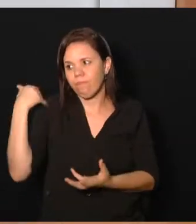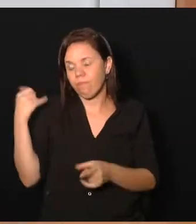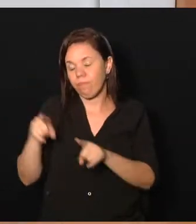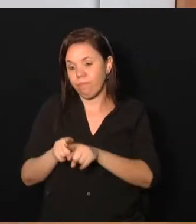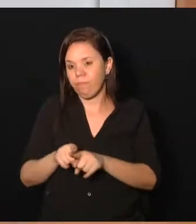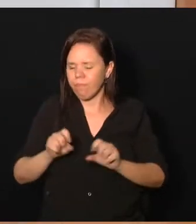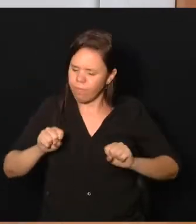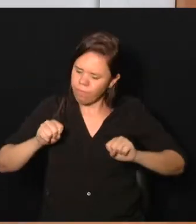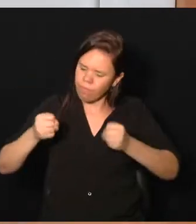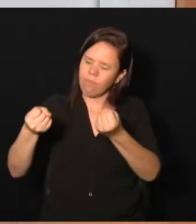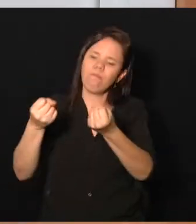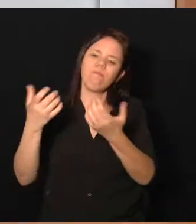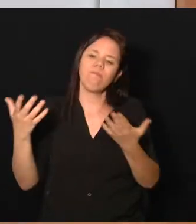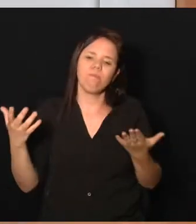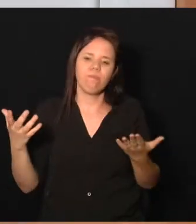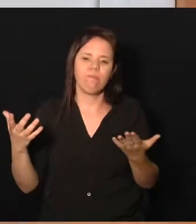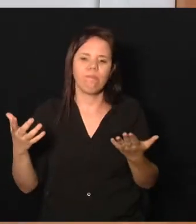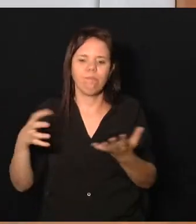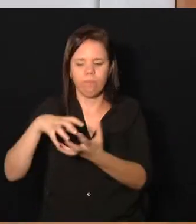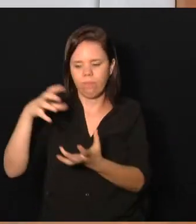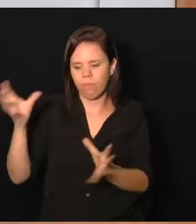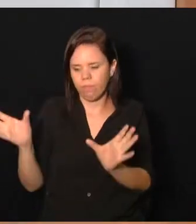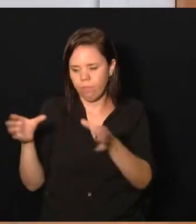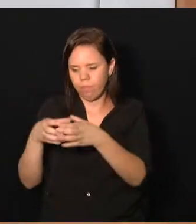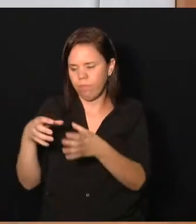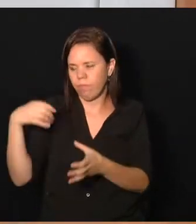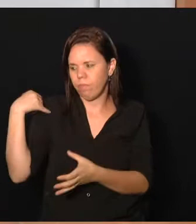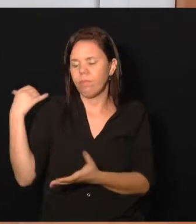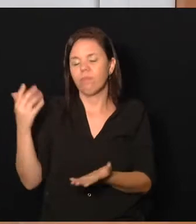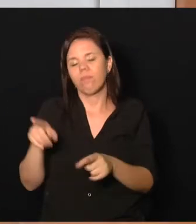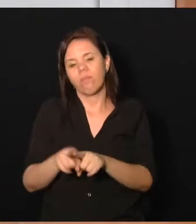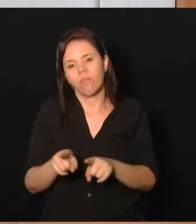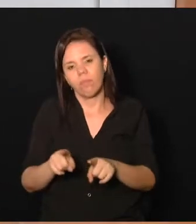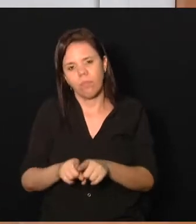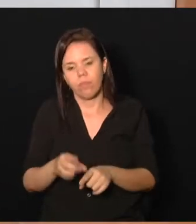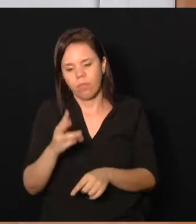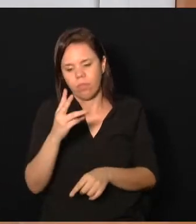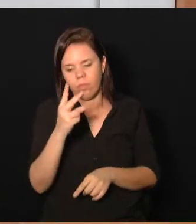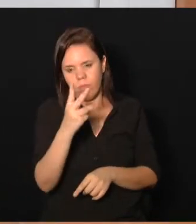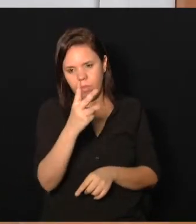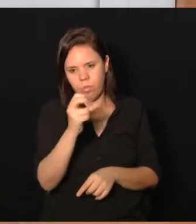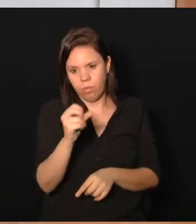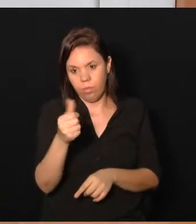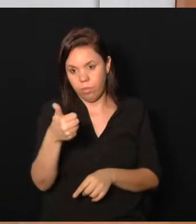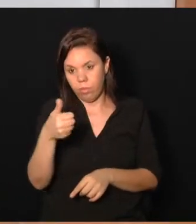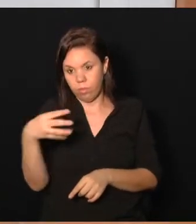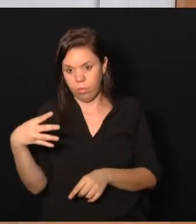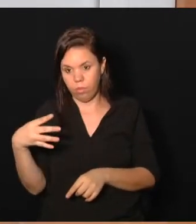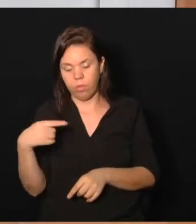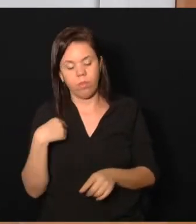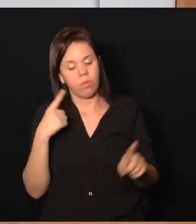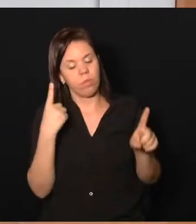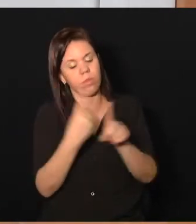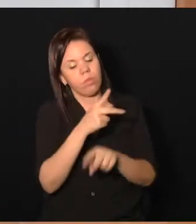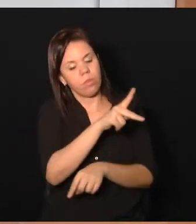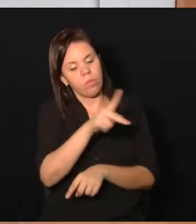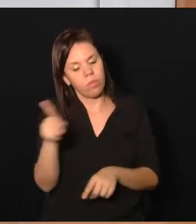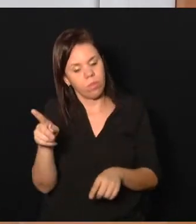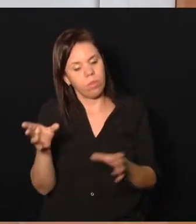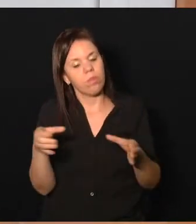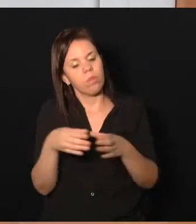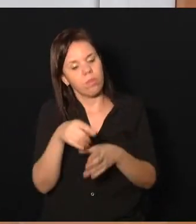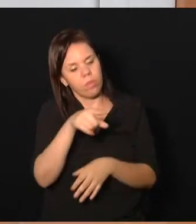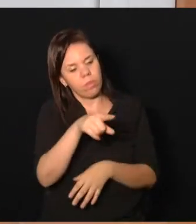Então, em 2014, aí 3 anos depois, eu encontrei o presidente da Ordem, Dr. Daniel Blickstein,